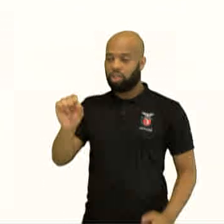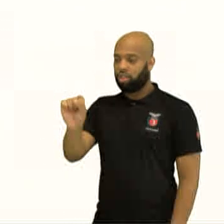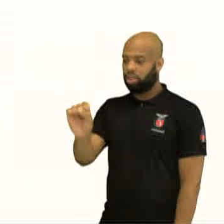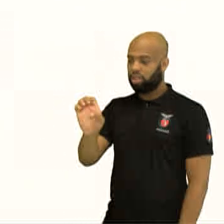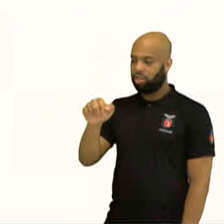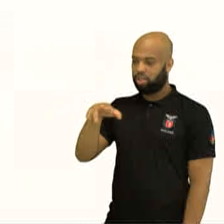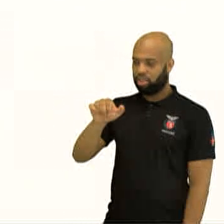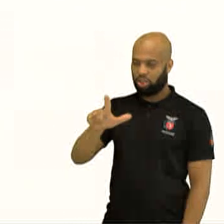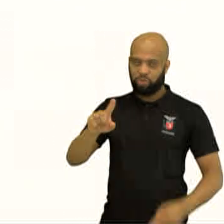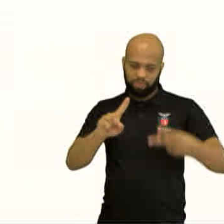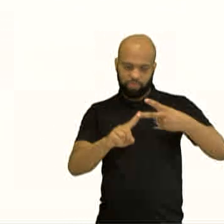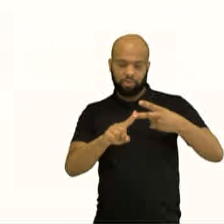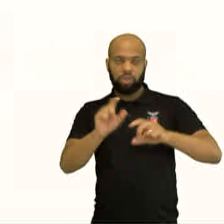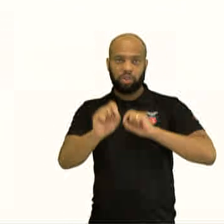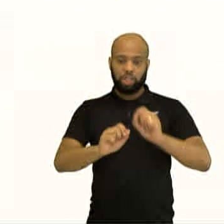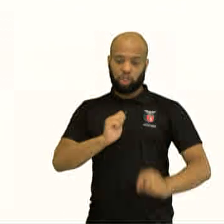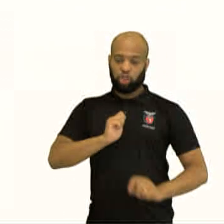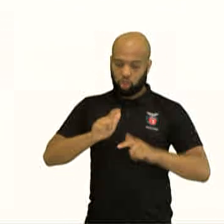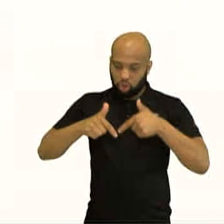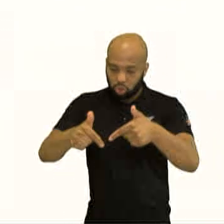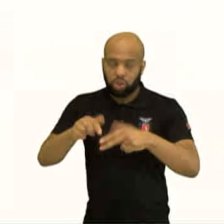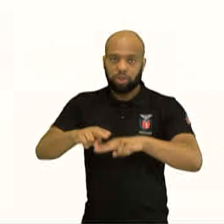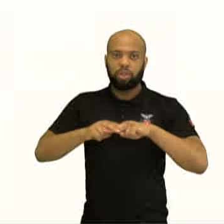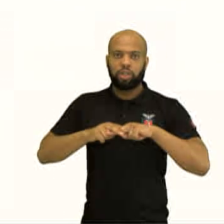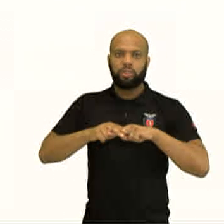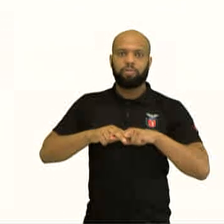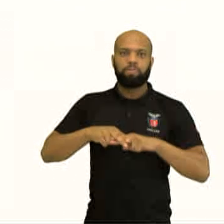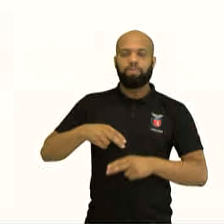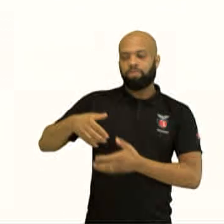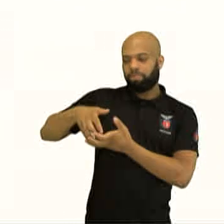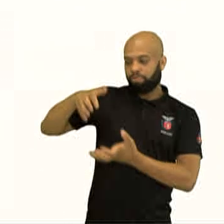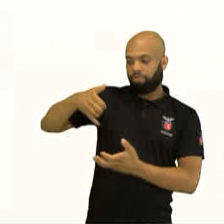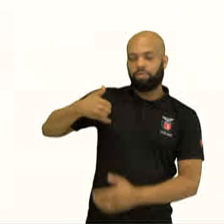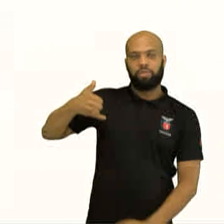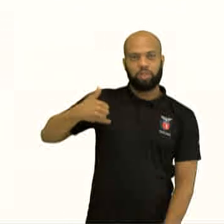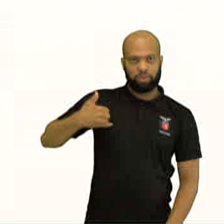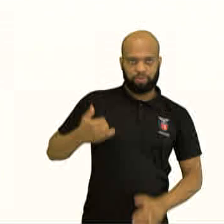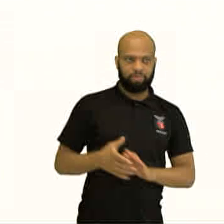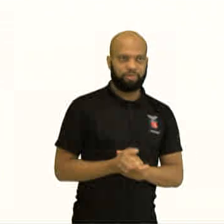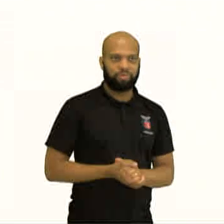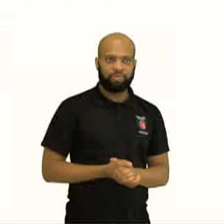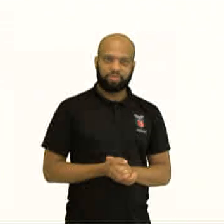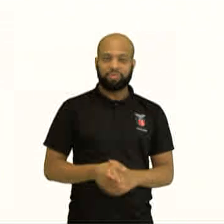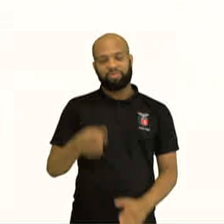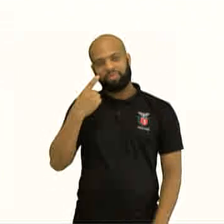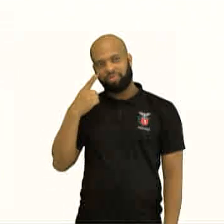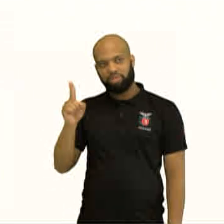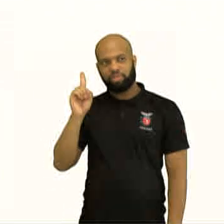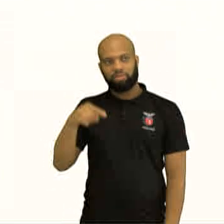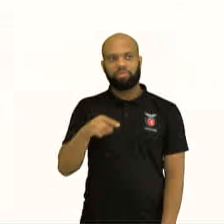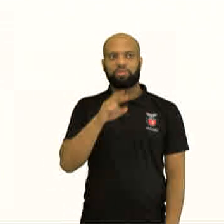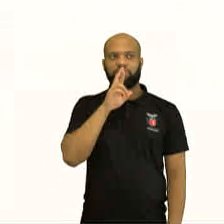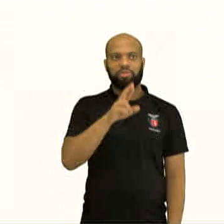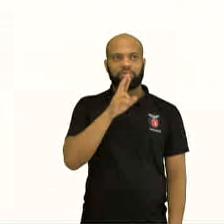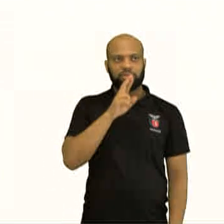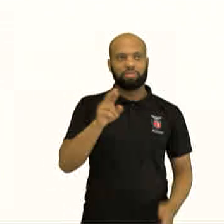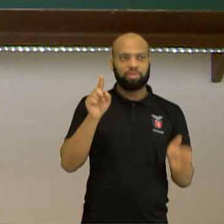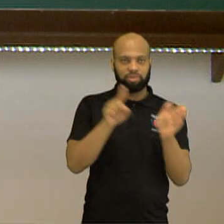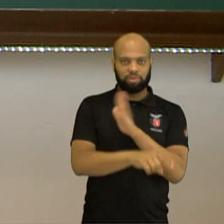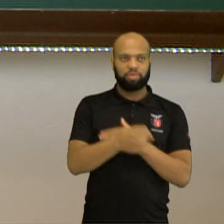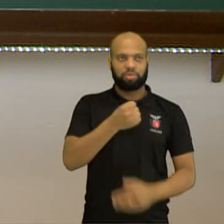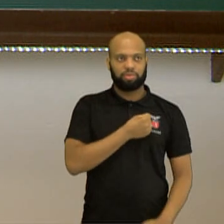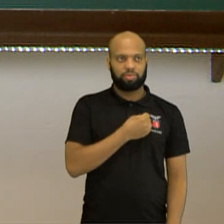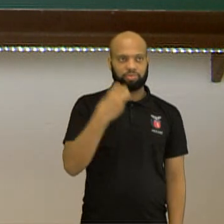é uma atitude resultada da velhice. Então, está aqui desvendado o mistério do exercício